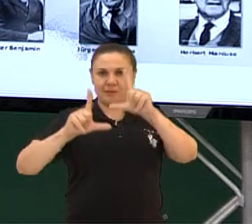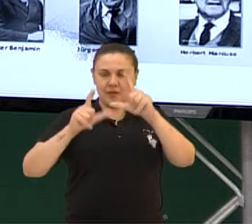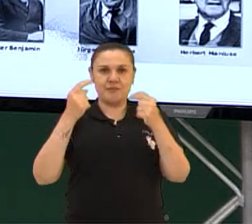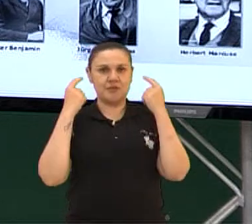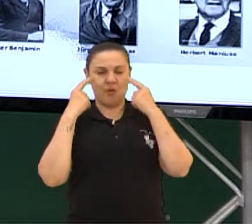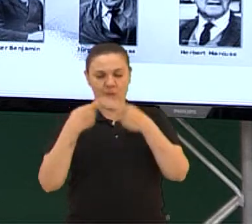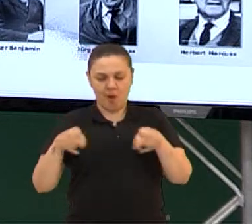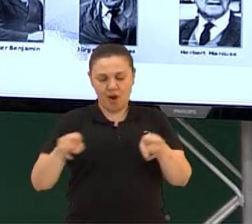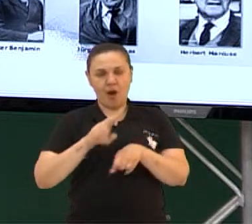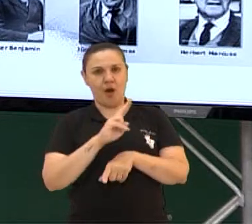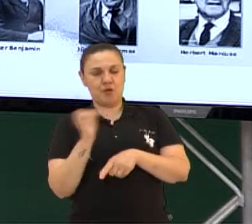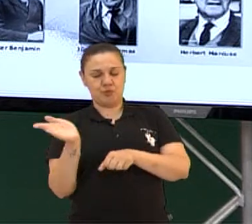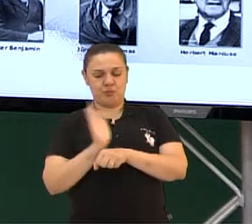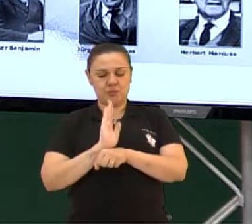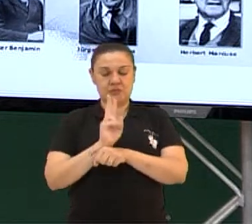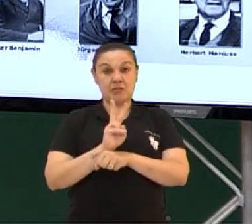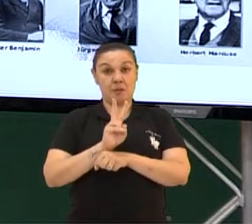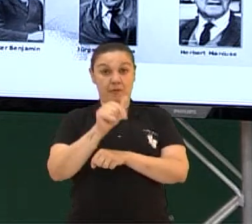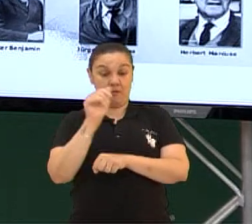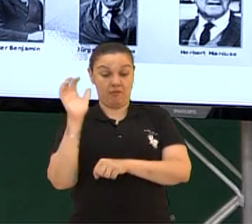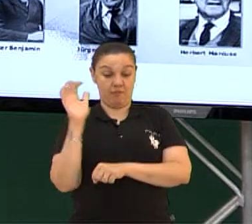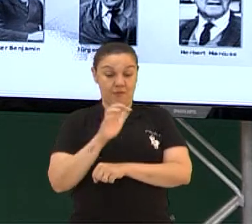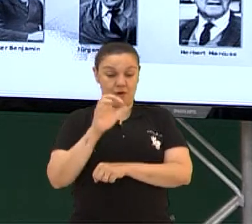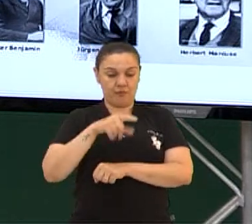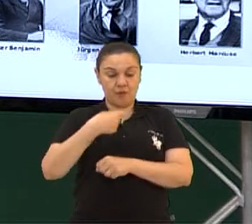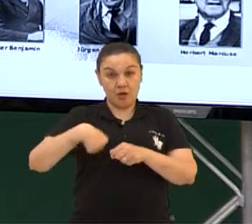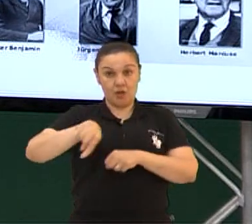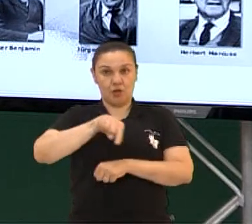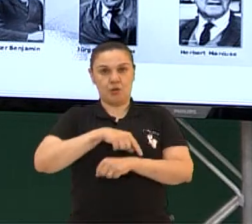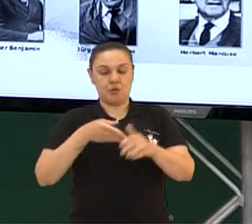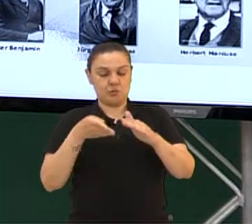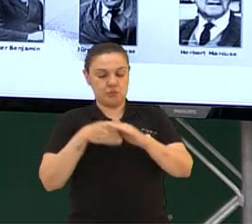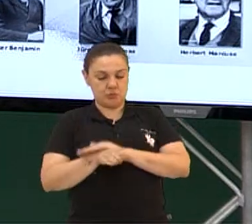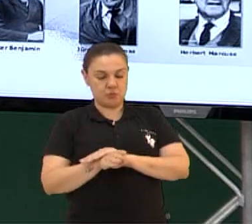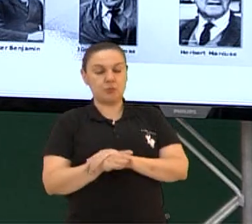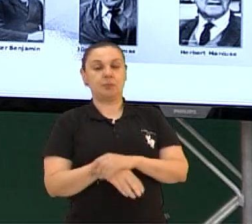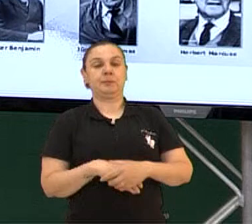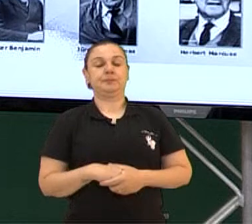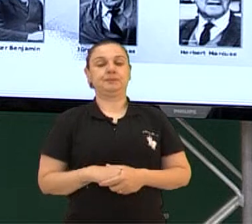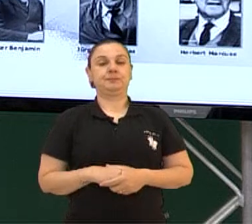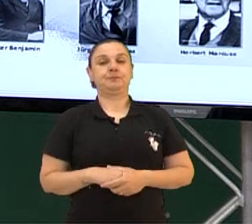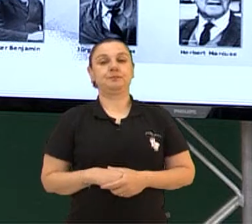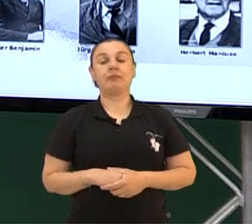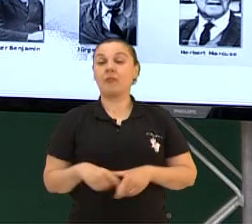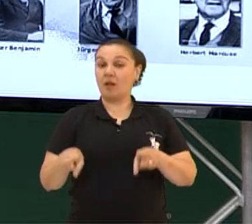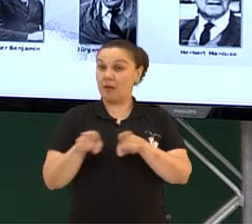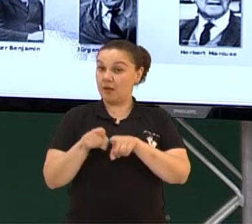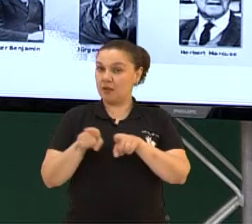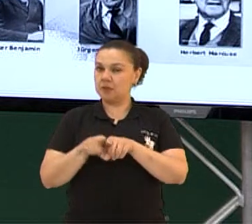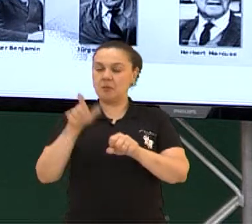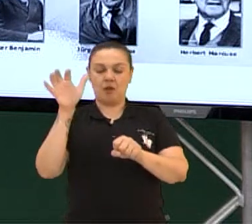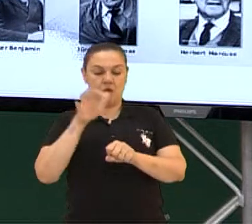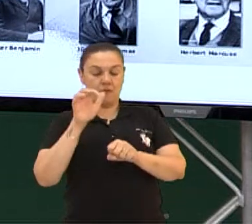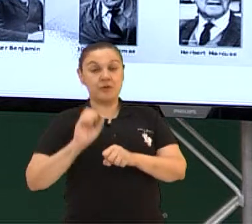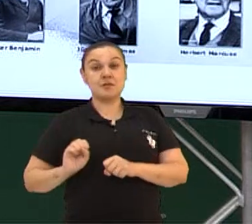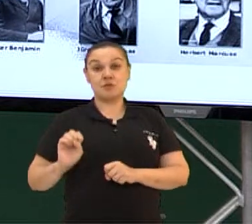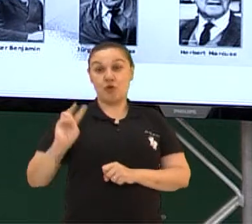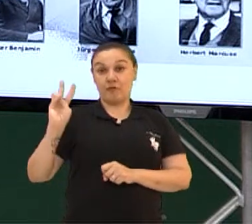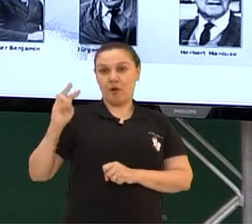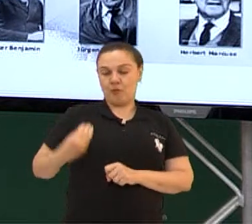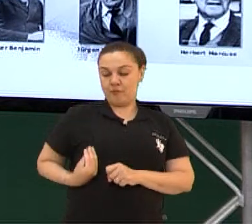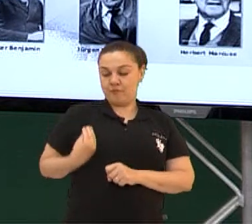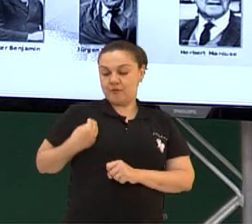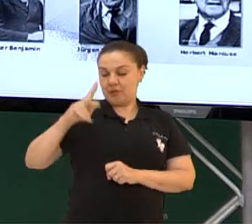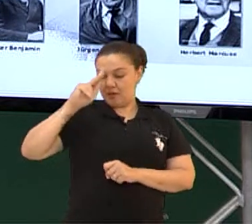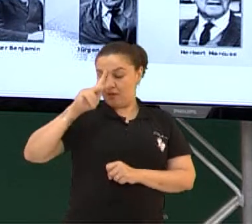no cinema vai influenciar nossos hábitos, vai influenciar nosso costume, inclusive influenciar valores, fazendo com